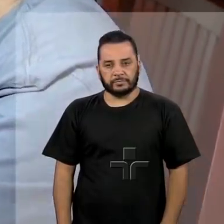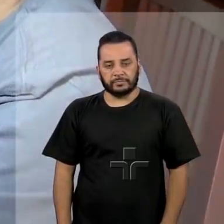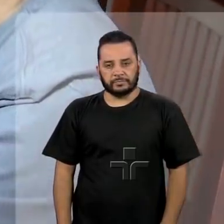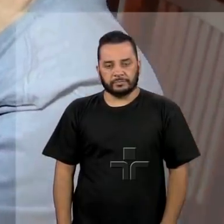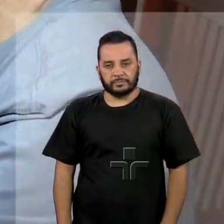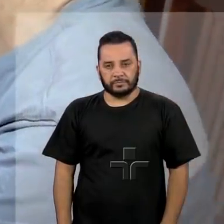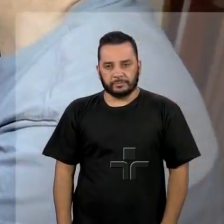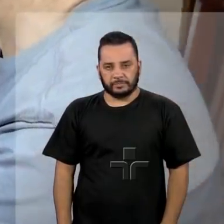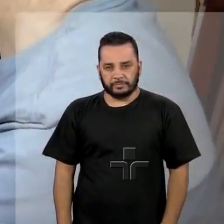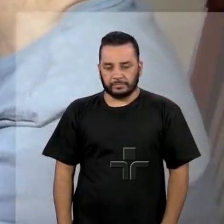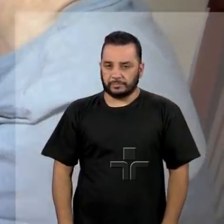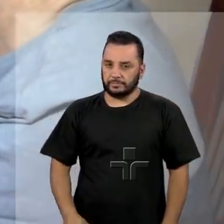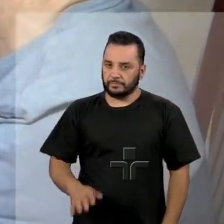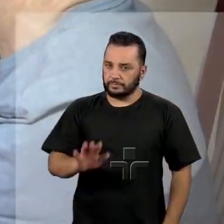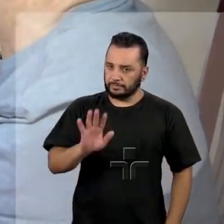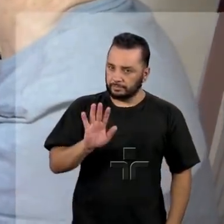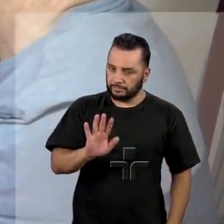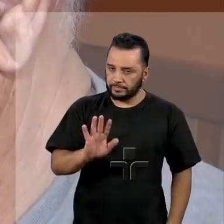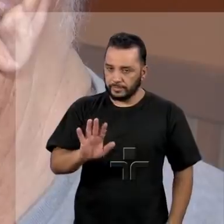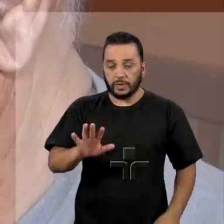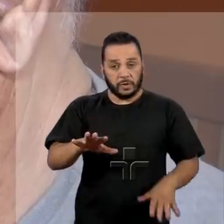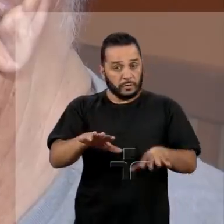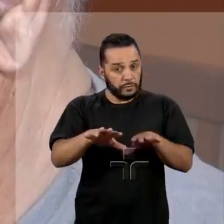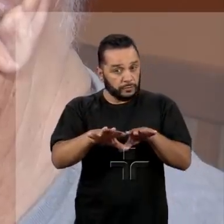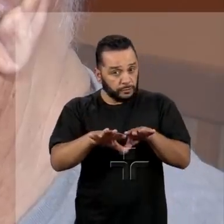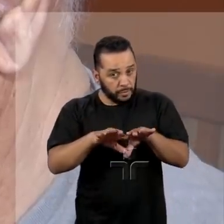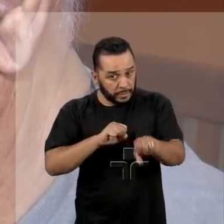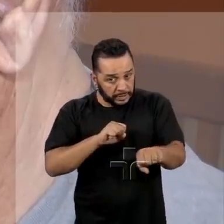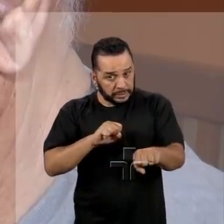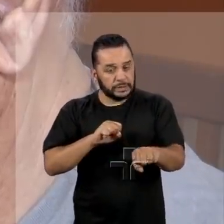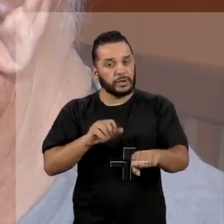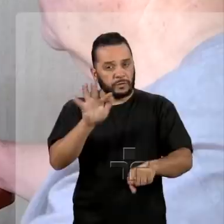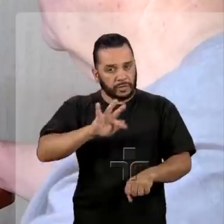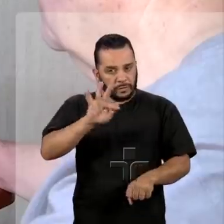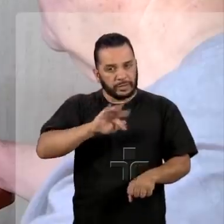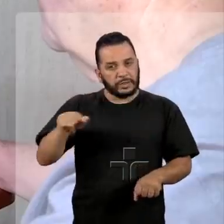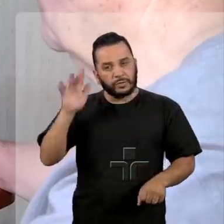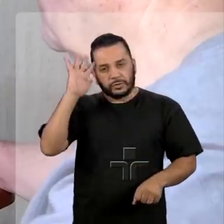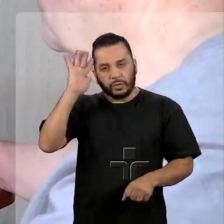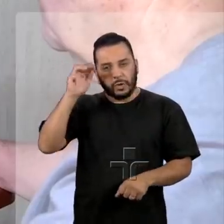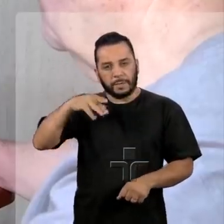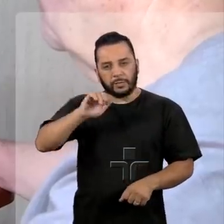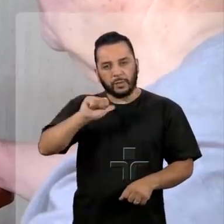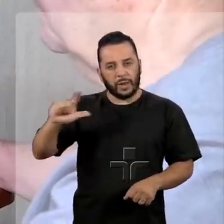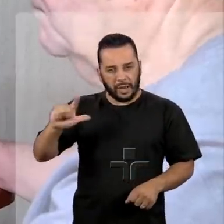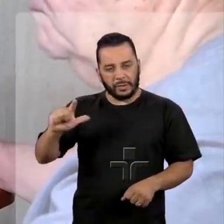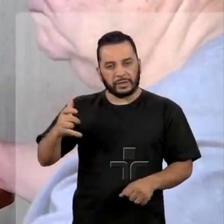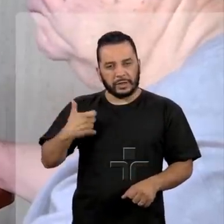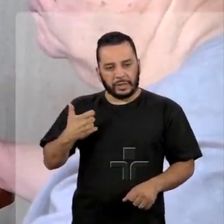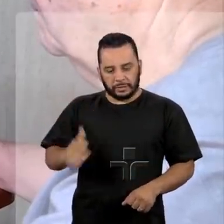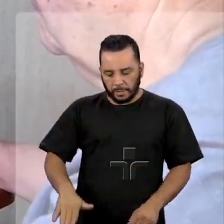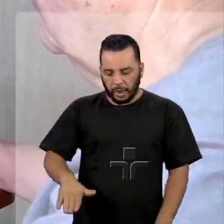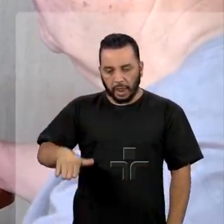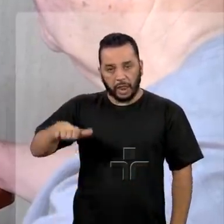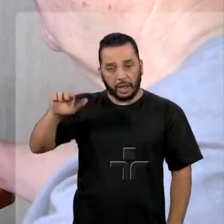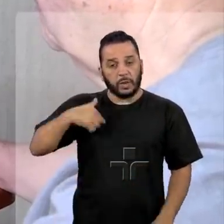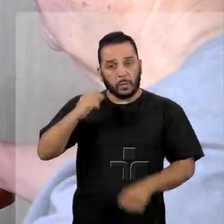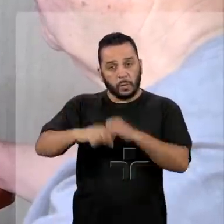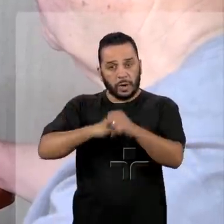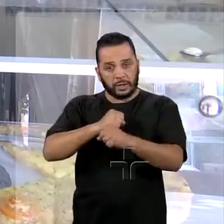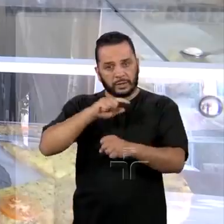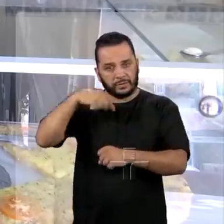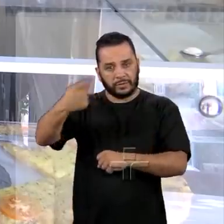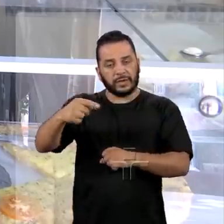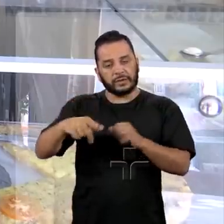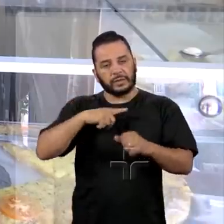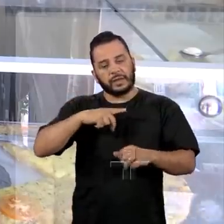Um diploma de ensino superior é o sonho do seu Manuel desde a infância. No ano que vem, ele se forma no curso de marketing à